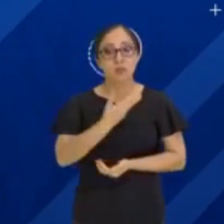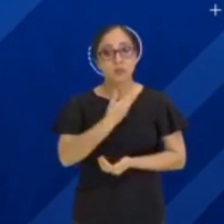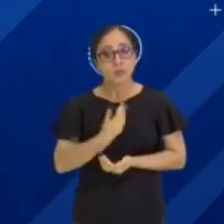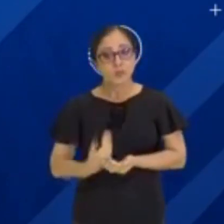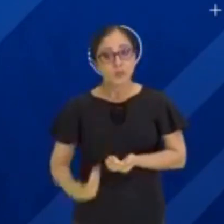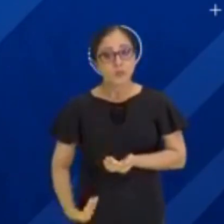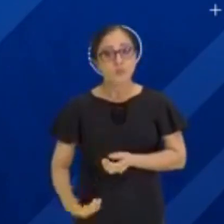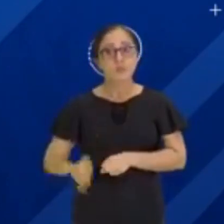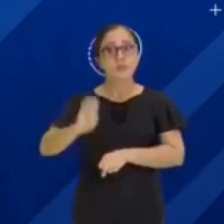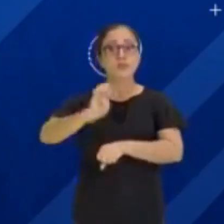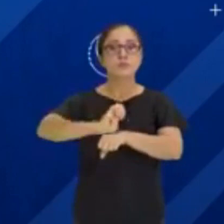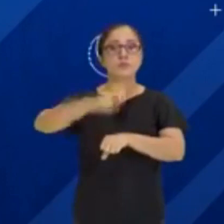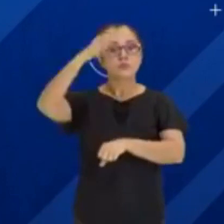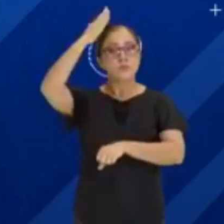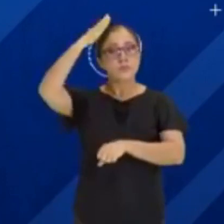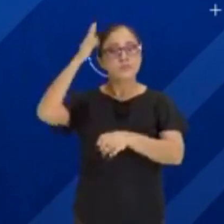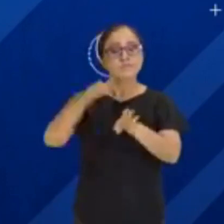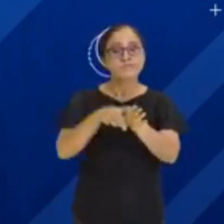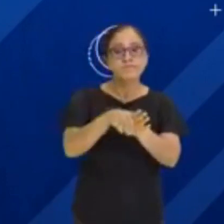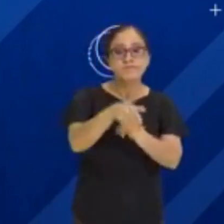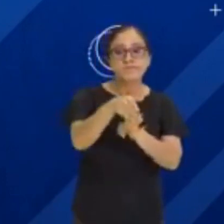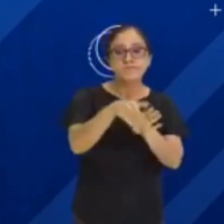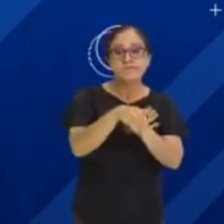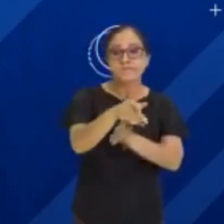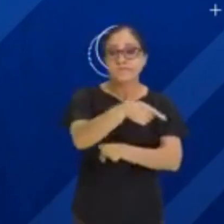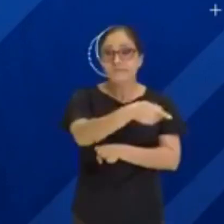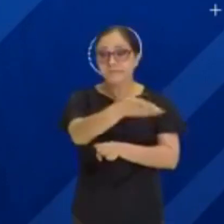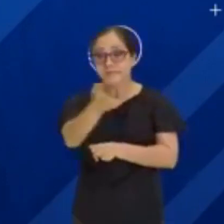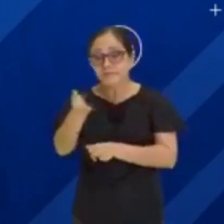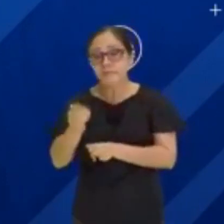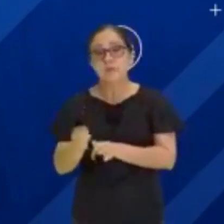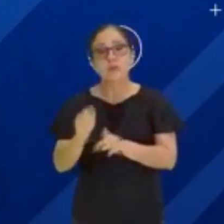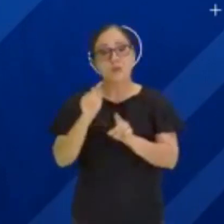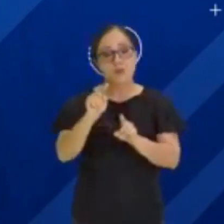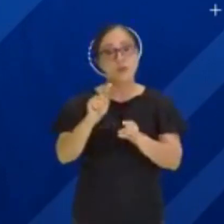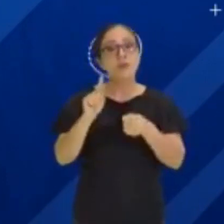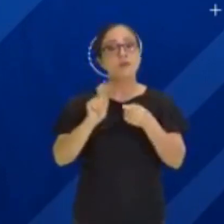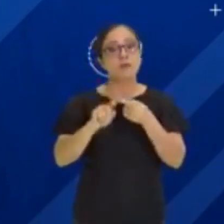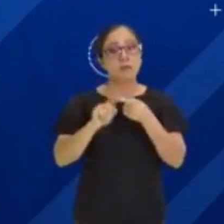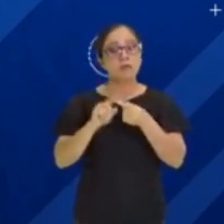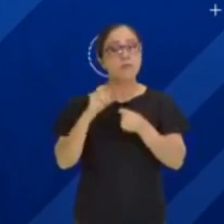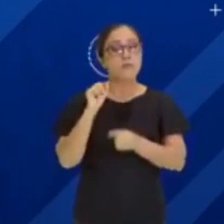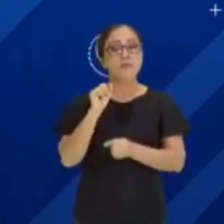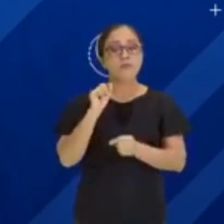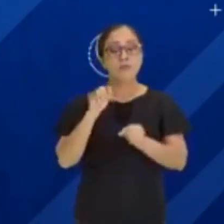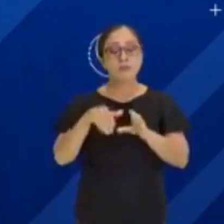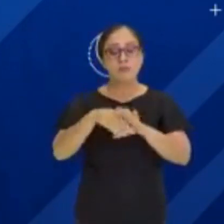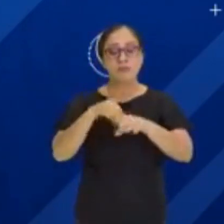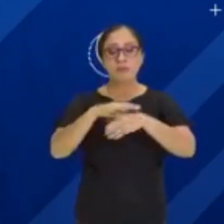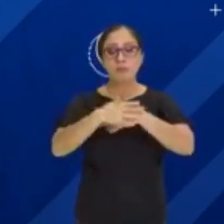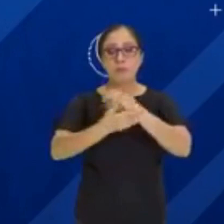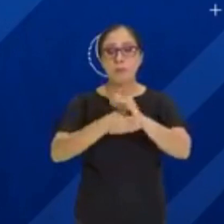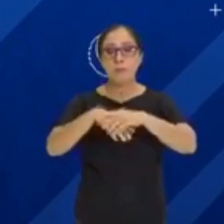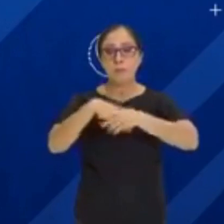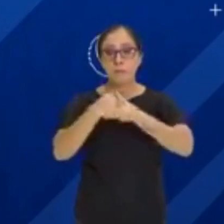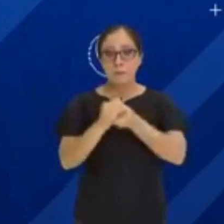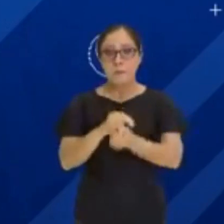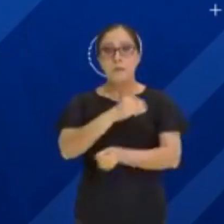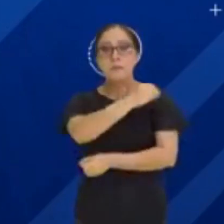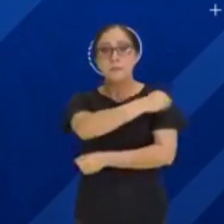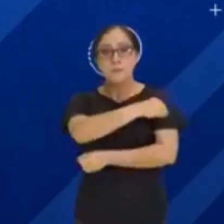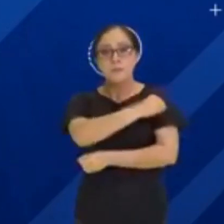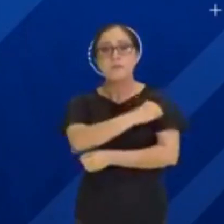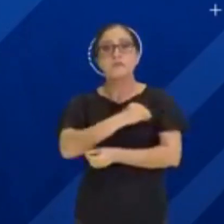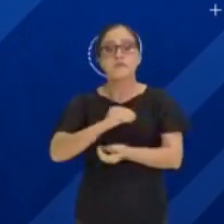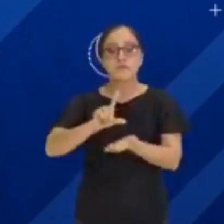estado está fazendo a sua parte. Então, faça a sua também. Lave bem as suas mãos com água e sabão ou álcool em gel.